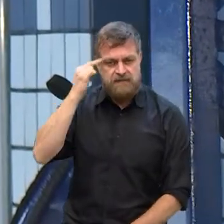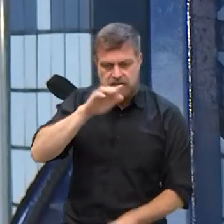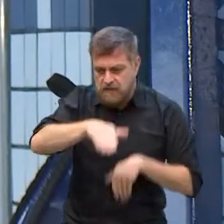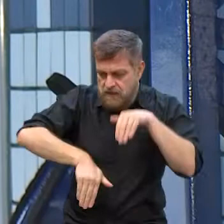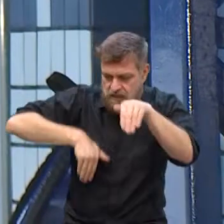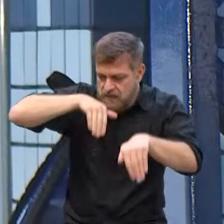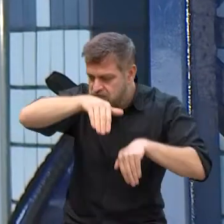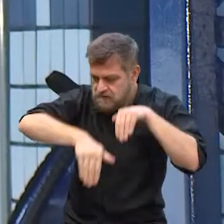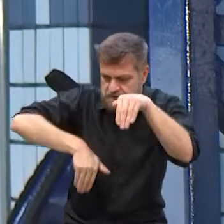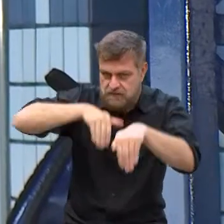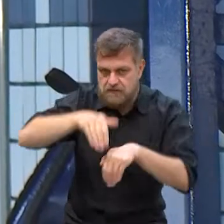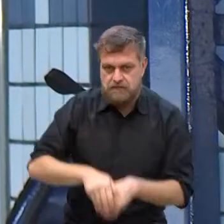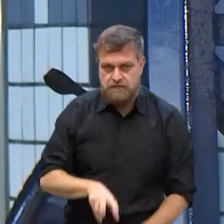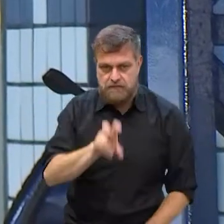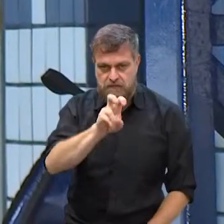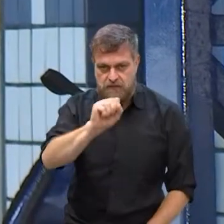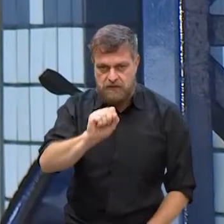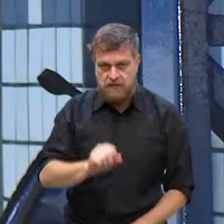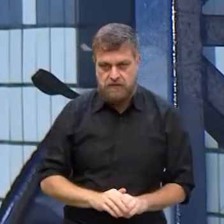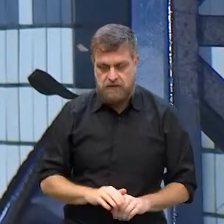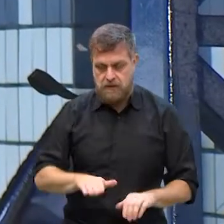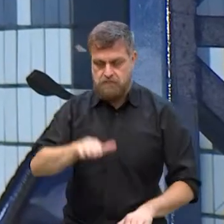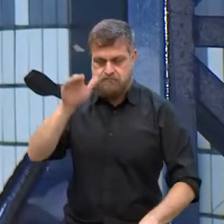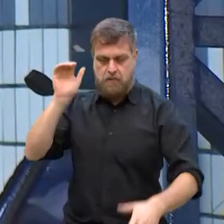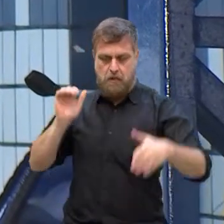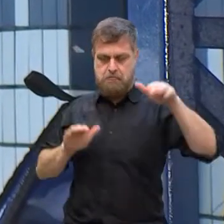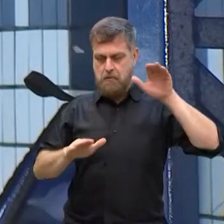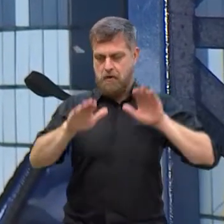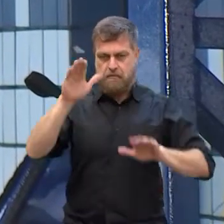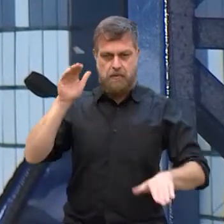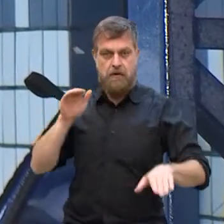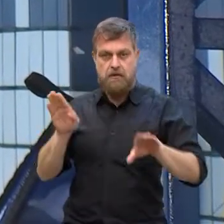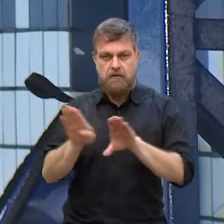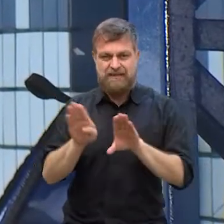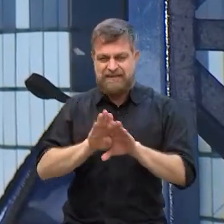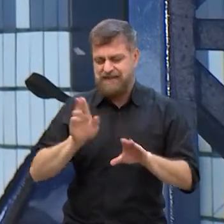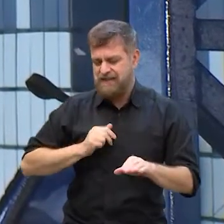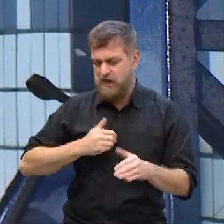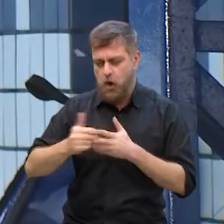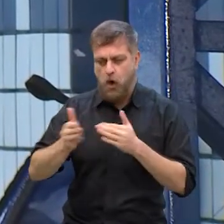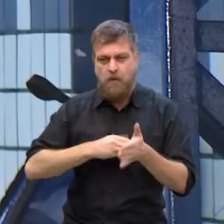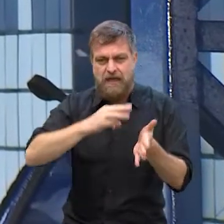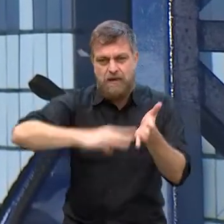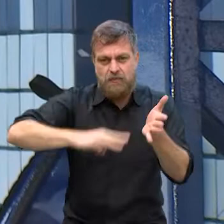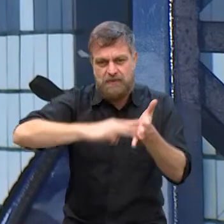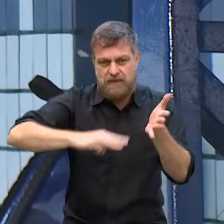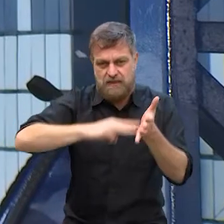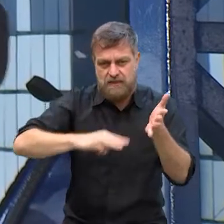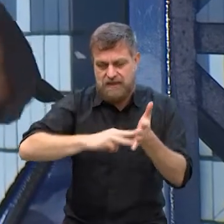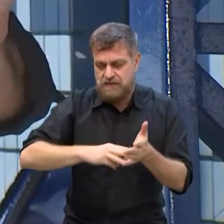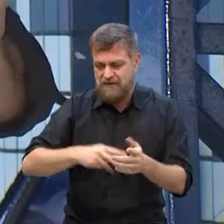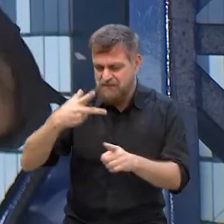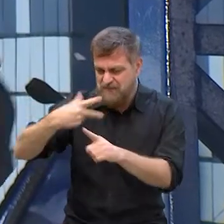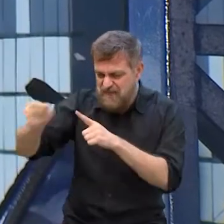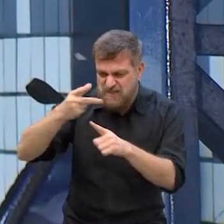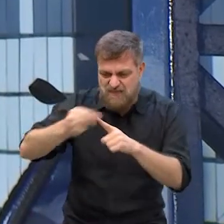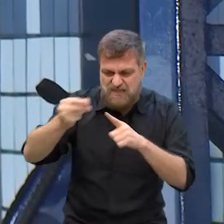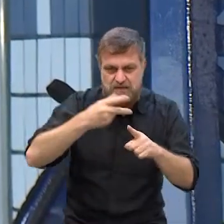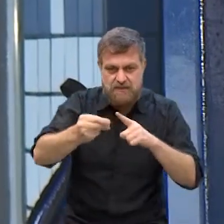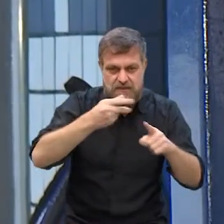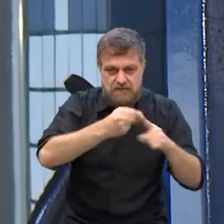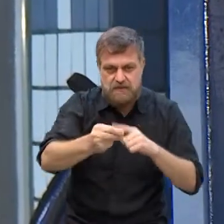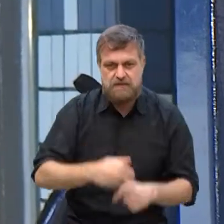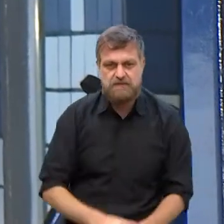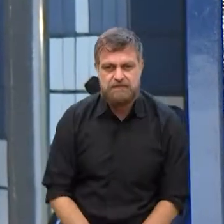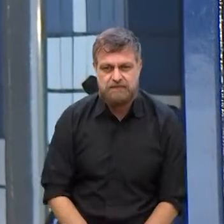natação, 50 metros borboleta, 50 metros costas, 100 metros livres. Ele vence tudo.